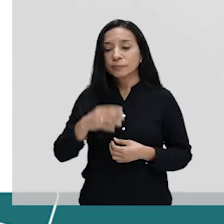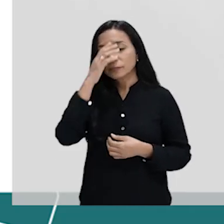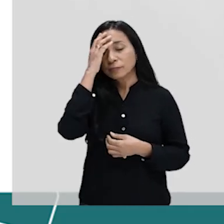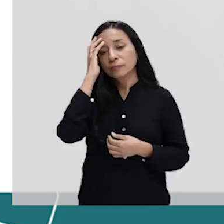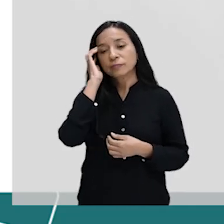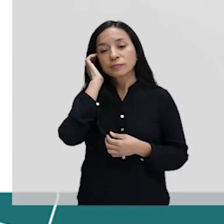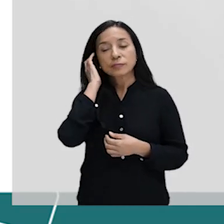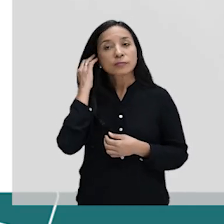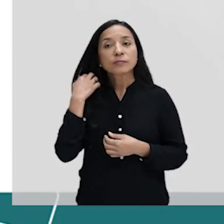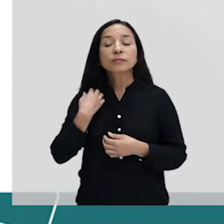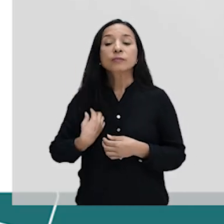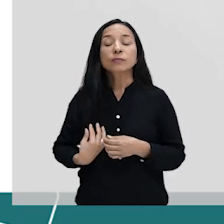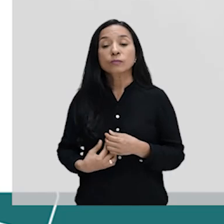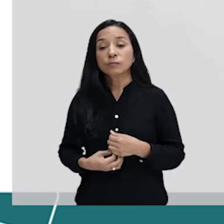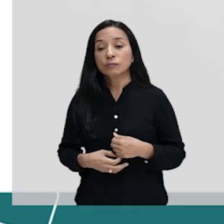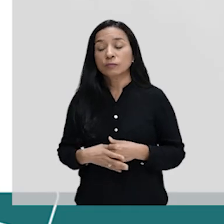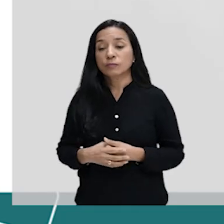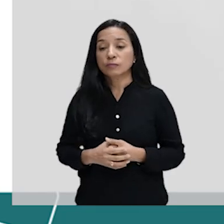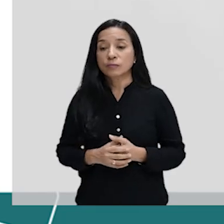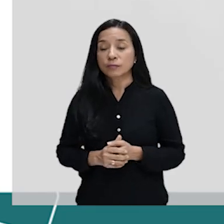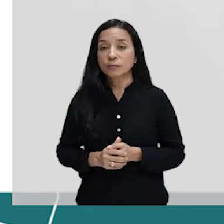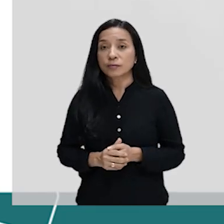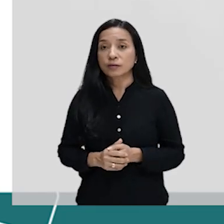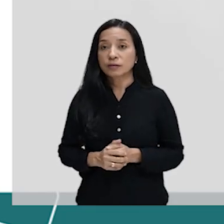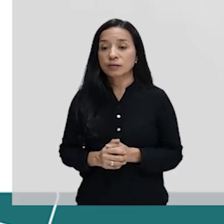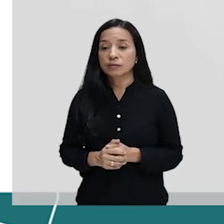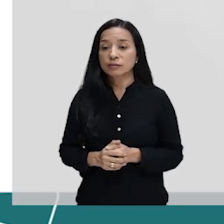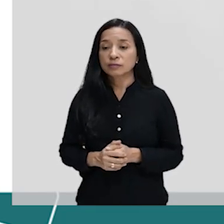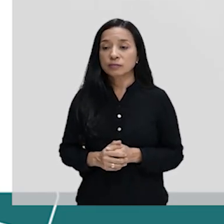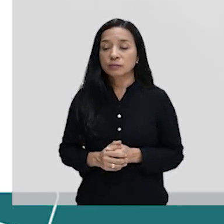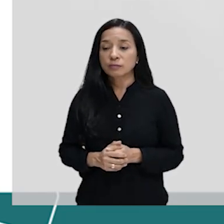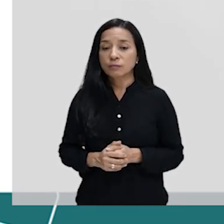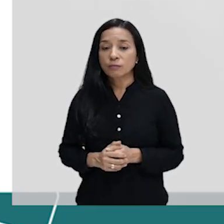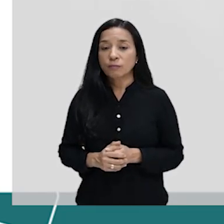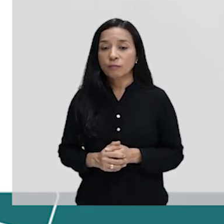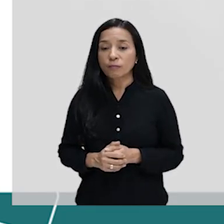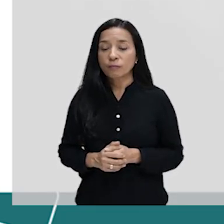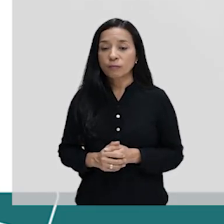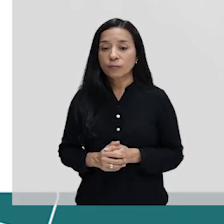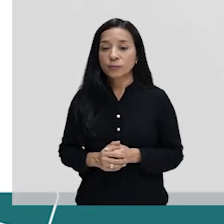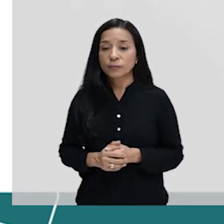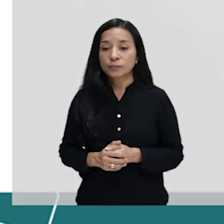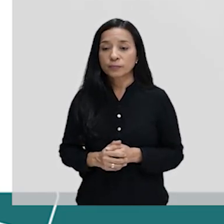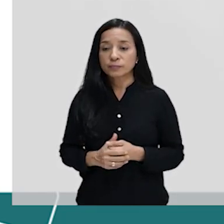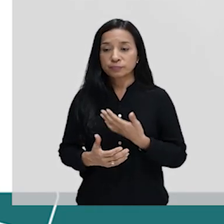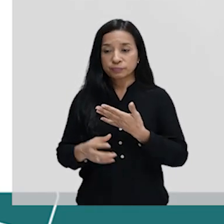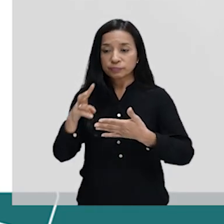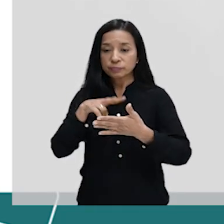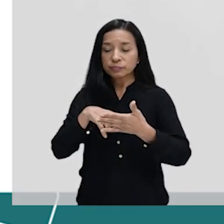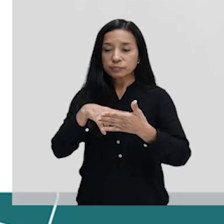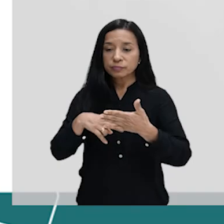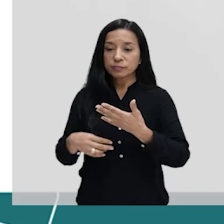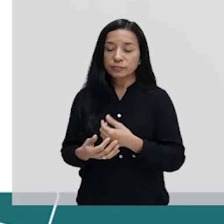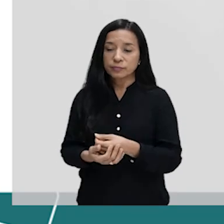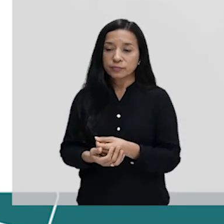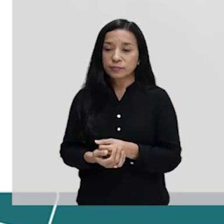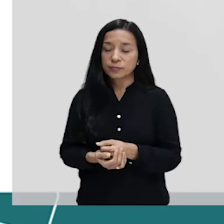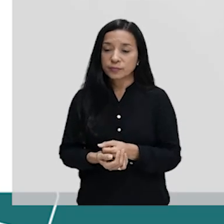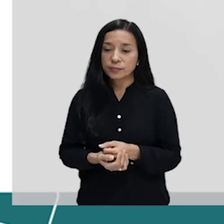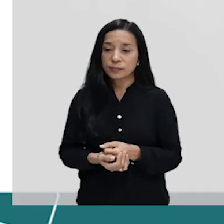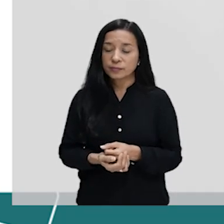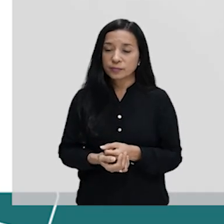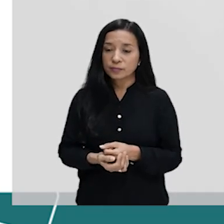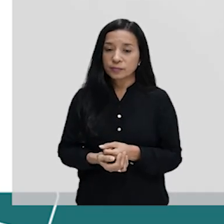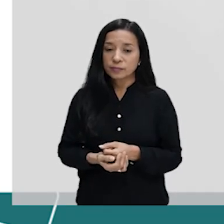Os pronomes pessoais do caso oblíquo, átonos, são assim chamados porque não possuem acentuação própria e se sujeitam